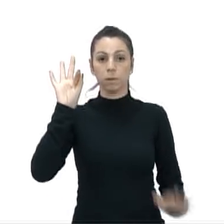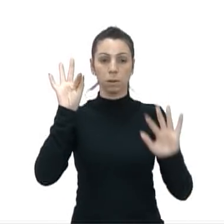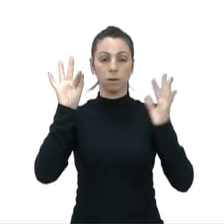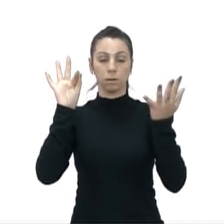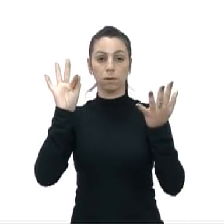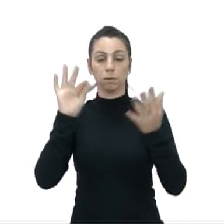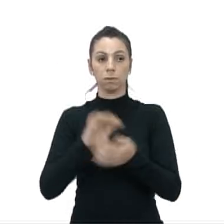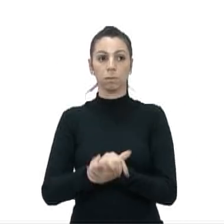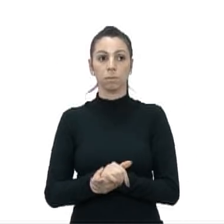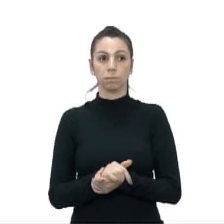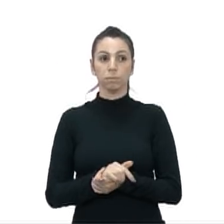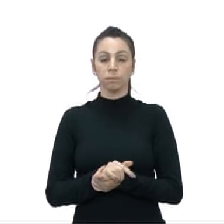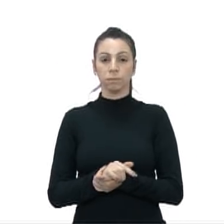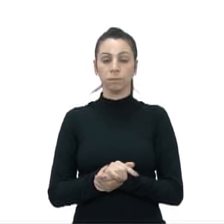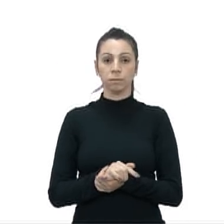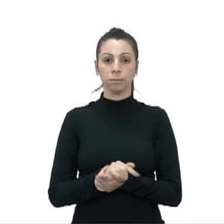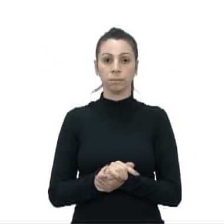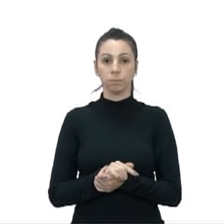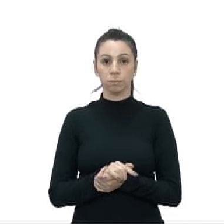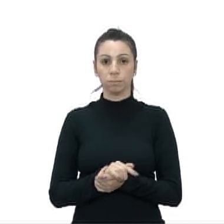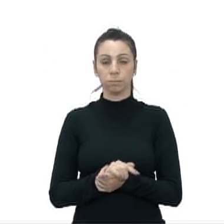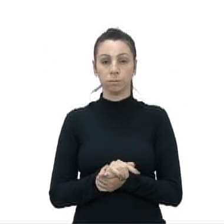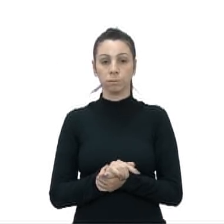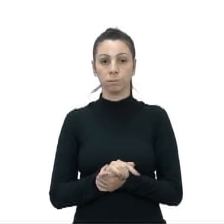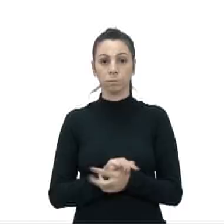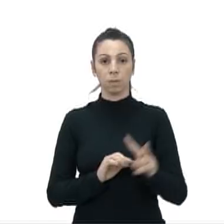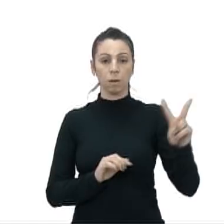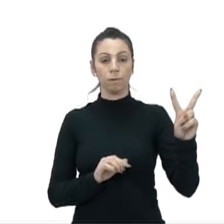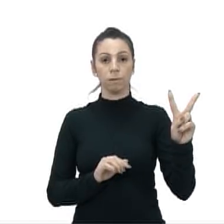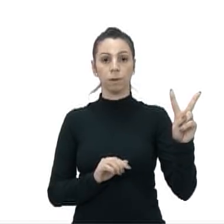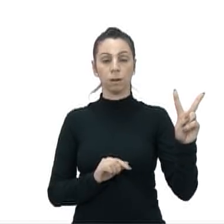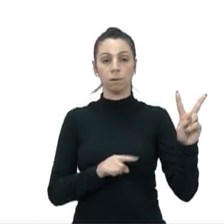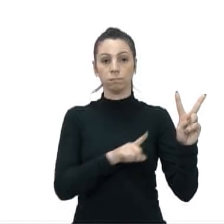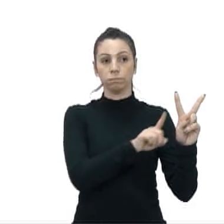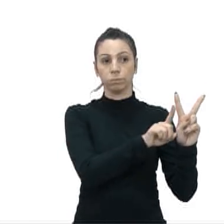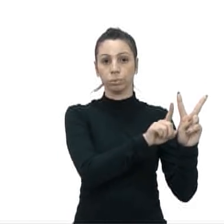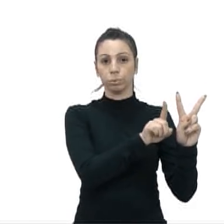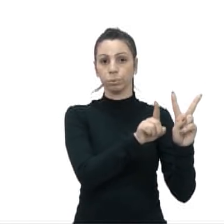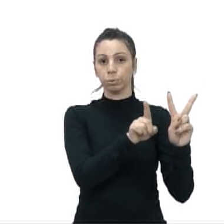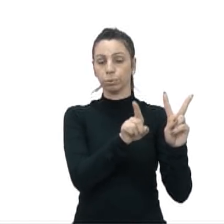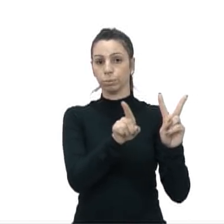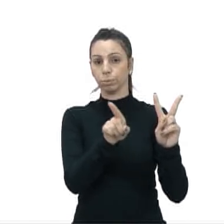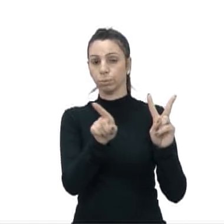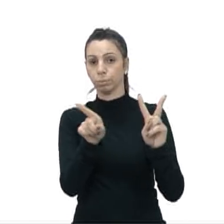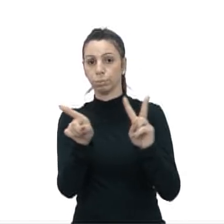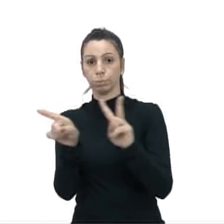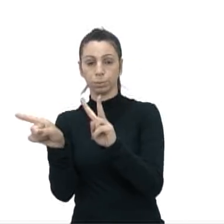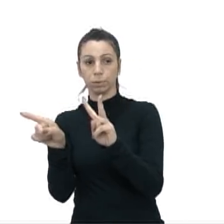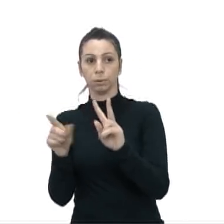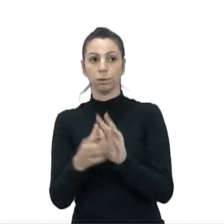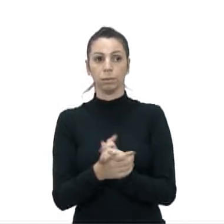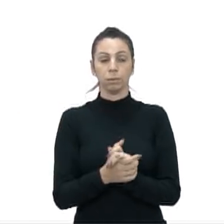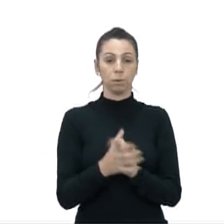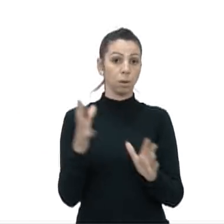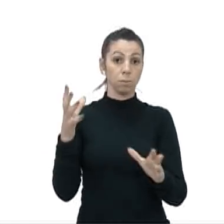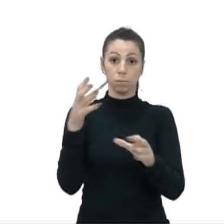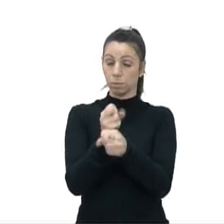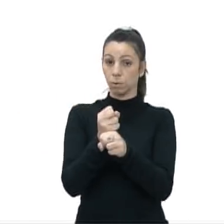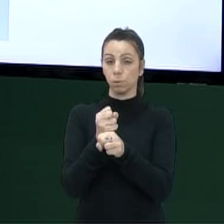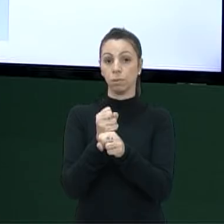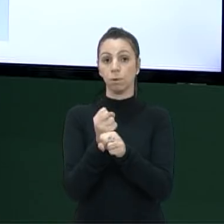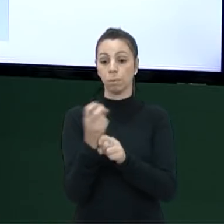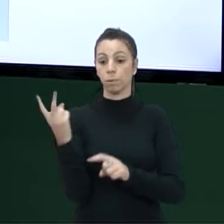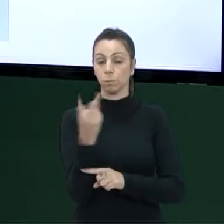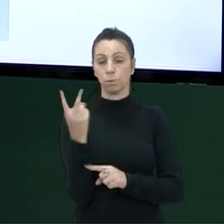mesma direção e no mesmo sentido, o que acontece? Você faz a adição, certo? Ou seja, você soma o módulo